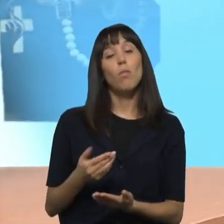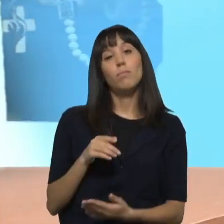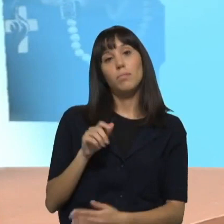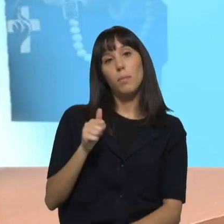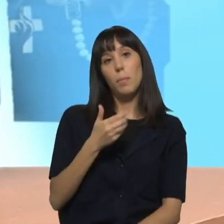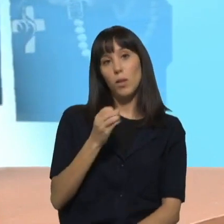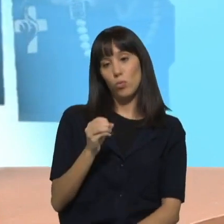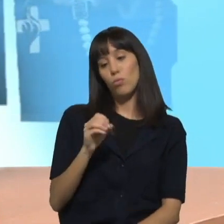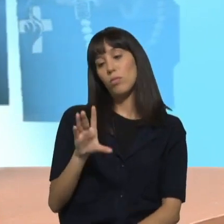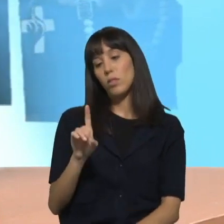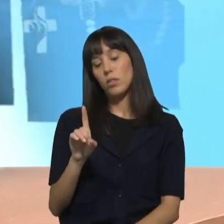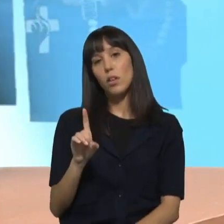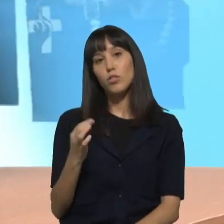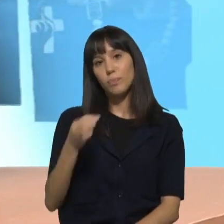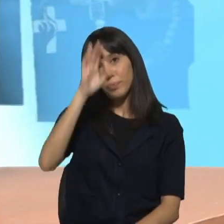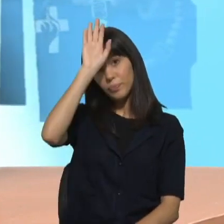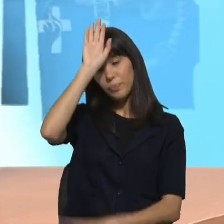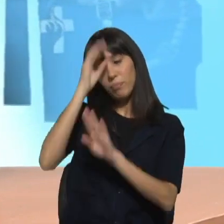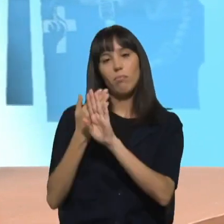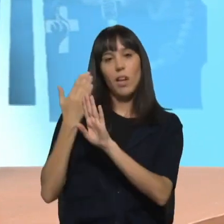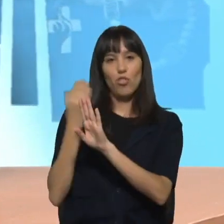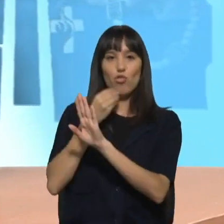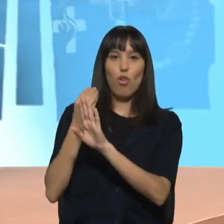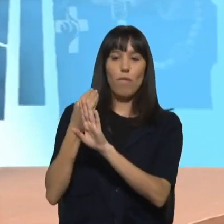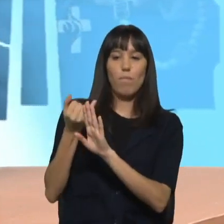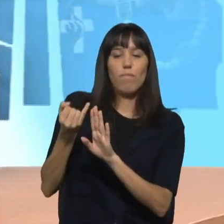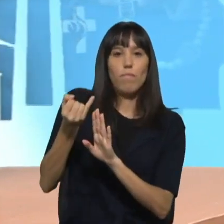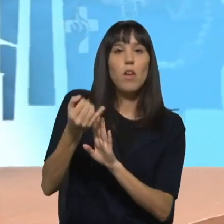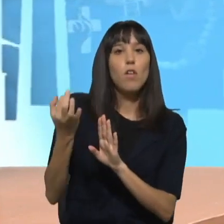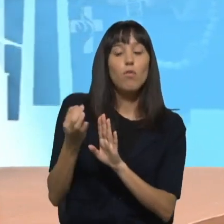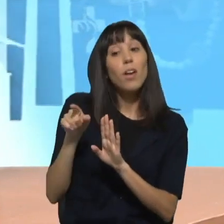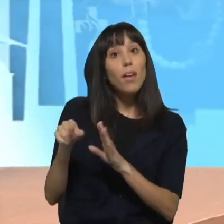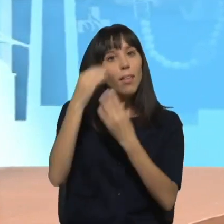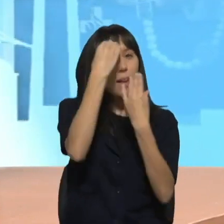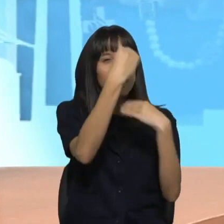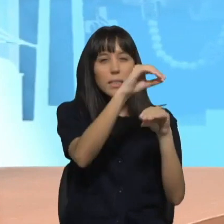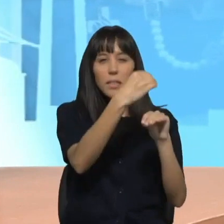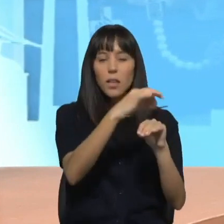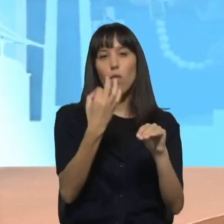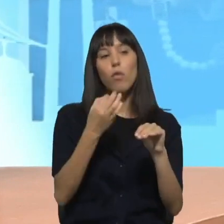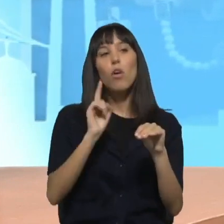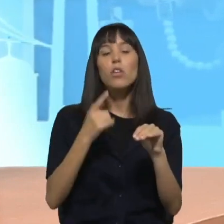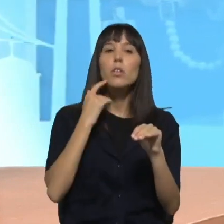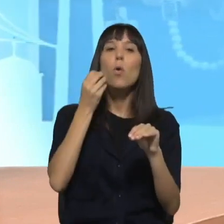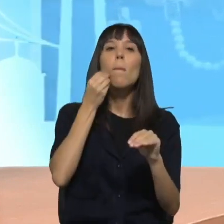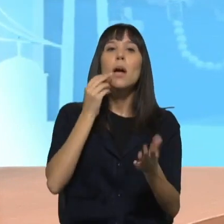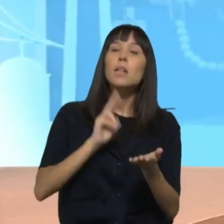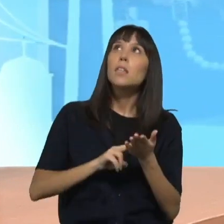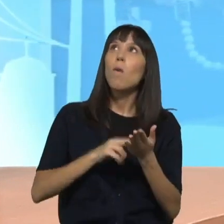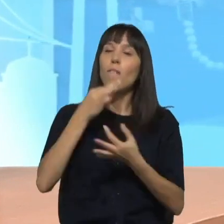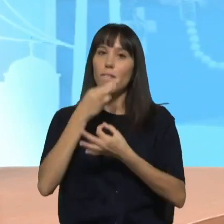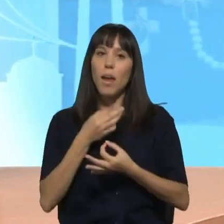do Joseph Ratzinger e depois do Bento XVI, é muito marcada por esta procura de relação com a razão, fé e